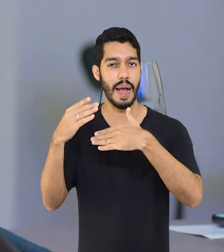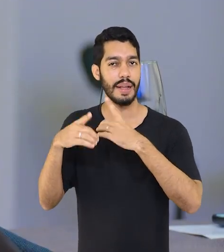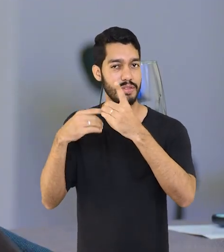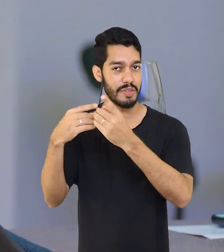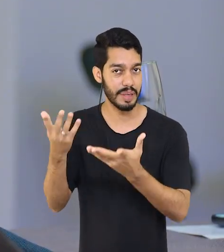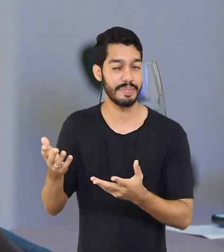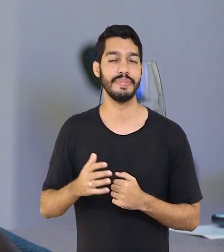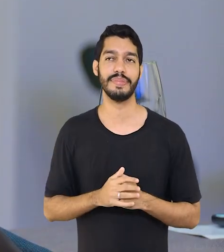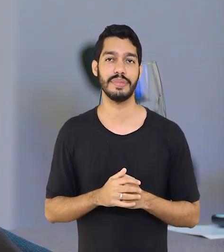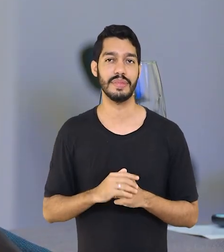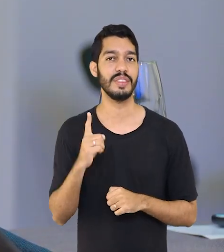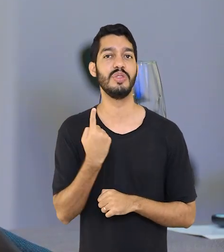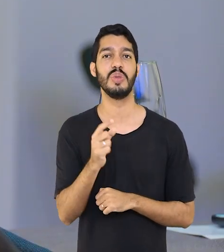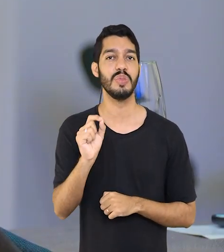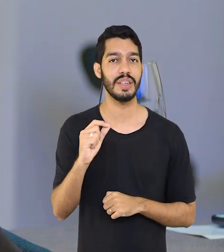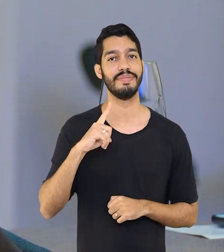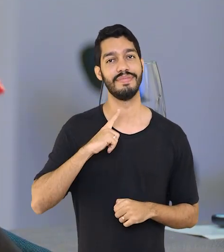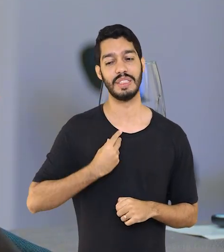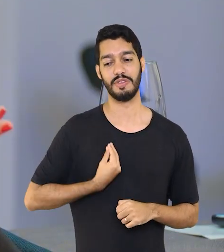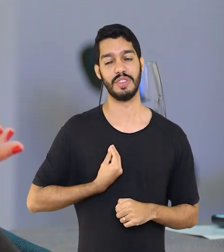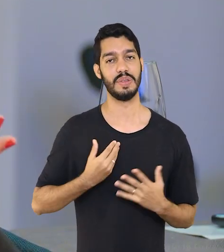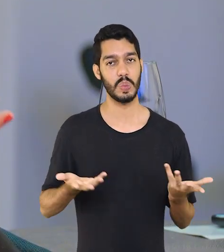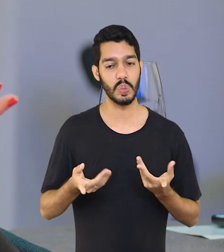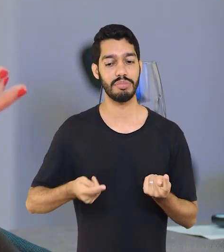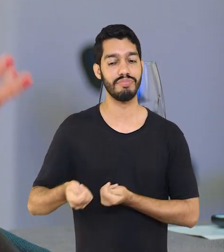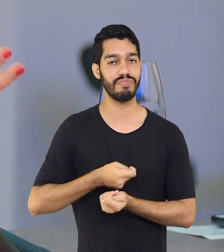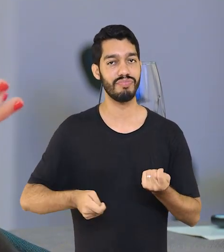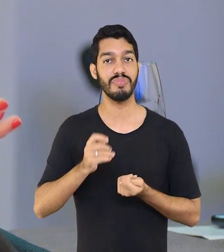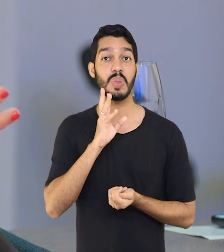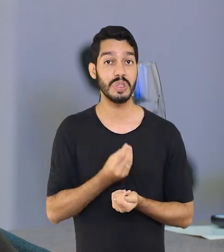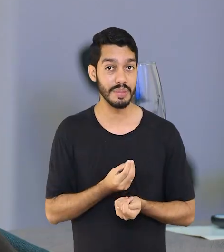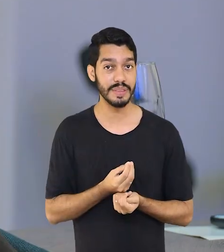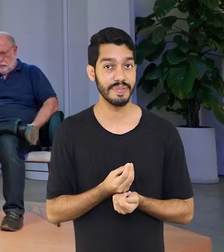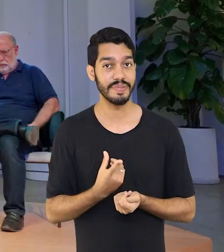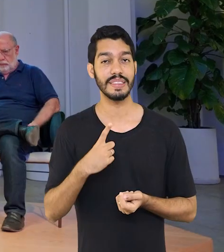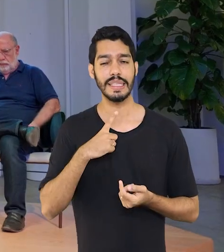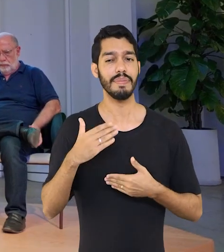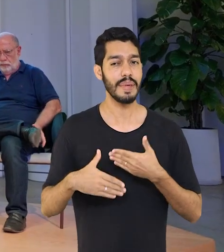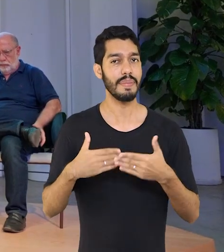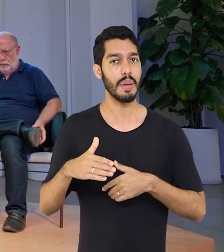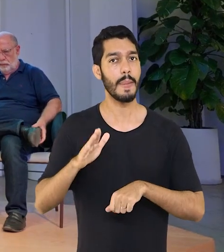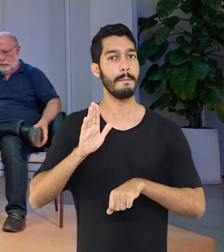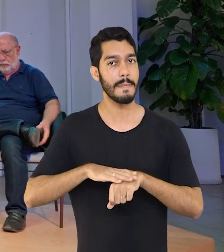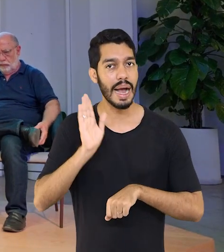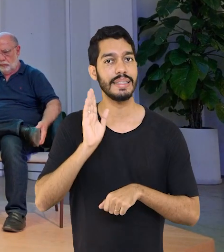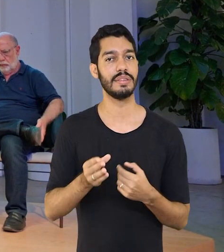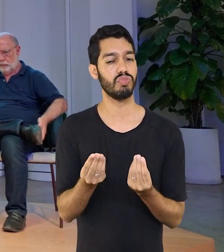se desenvolvendo, é que a gente vive um pouco a economia do conhecimento, né? Você cada vez tem